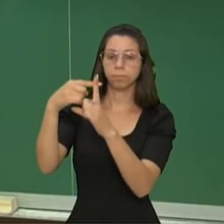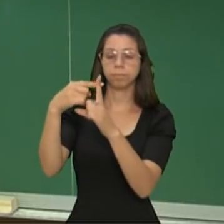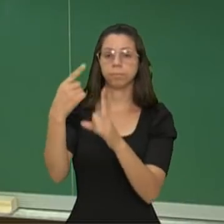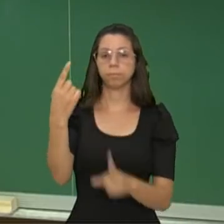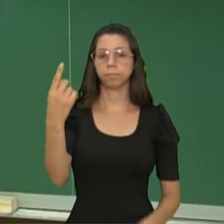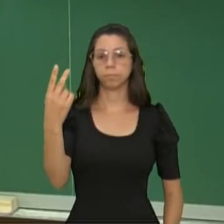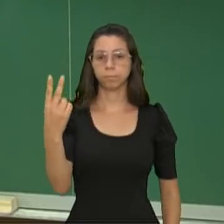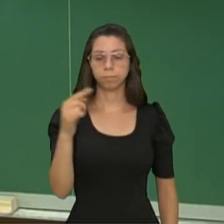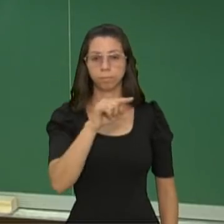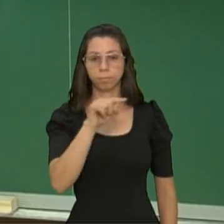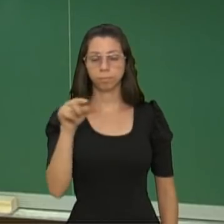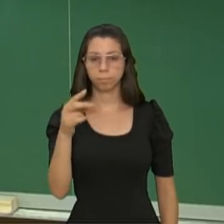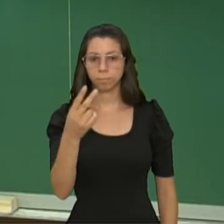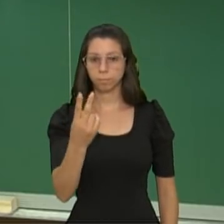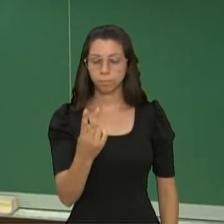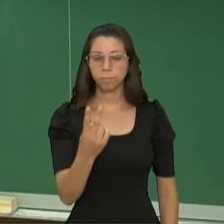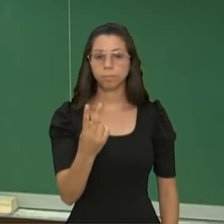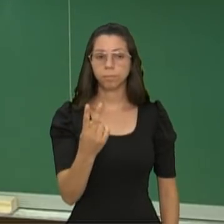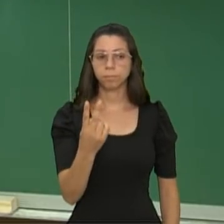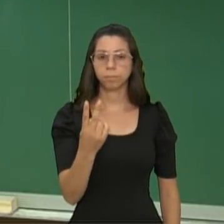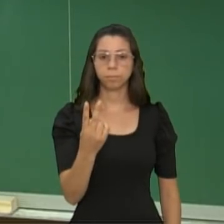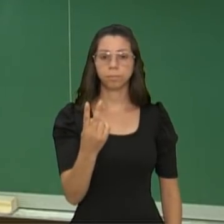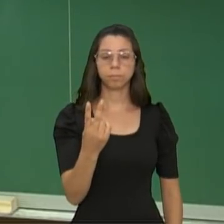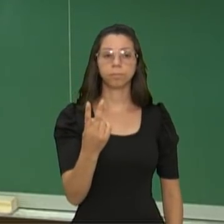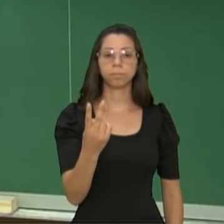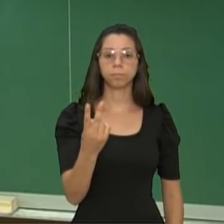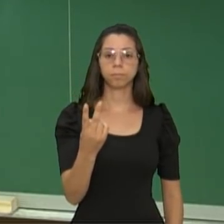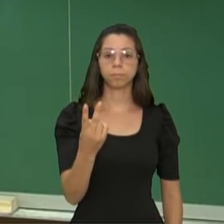mais 12 dividido por 2.